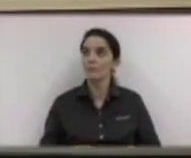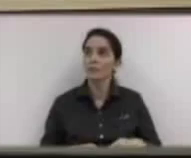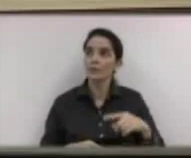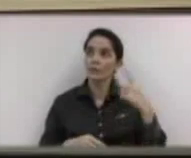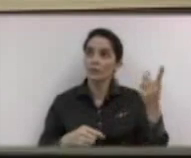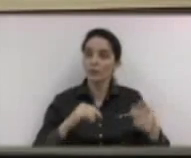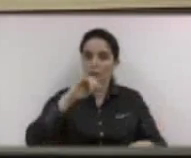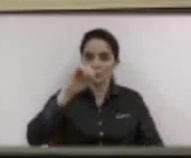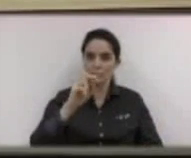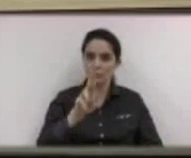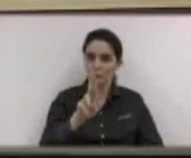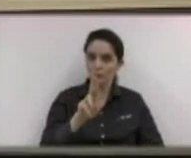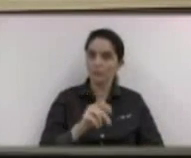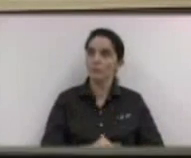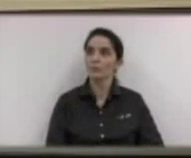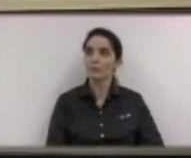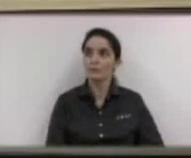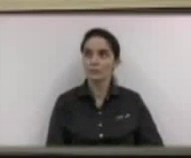depois o Ju,